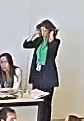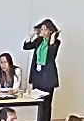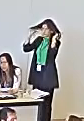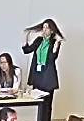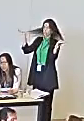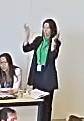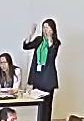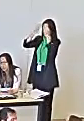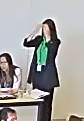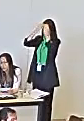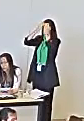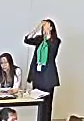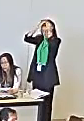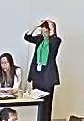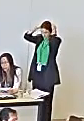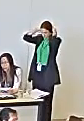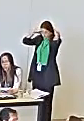solicitações.